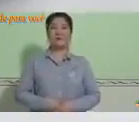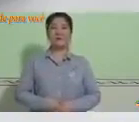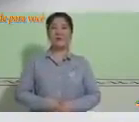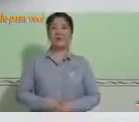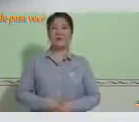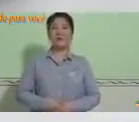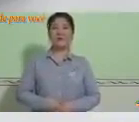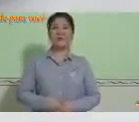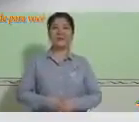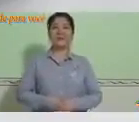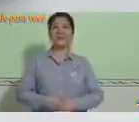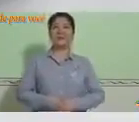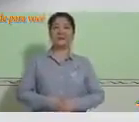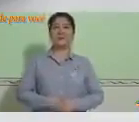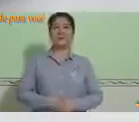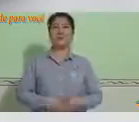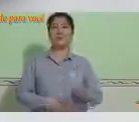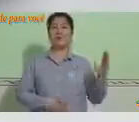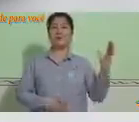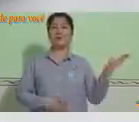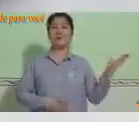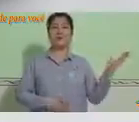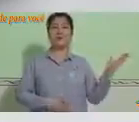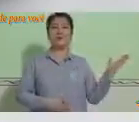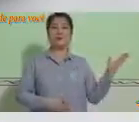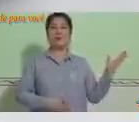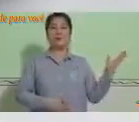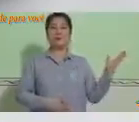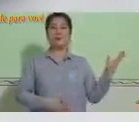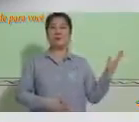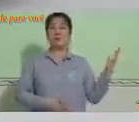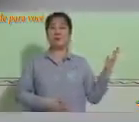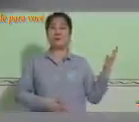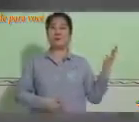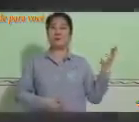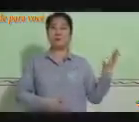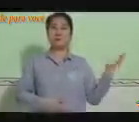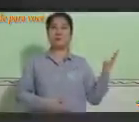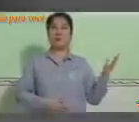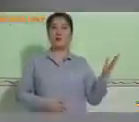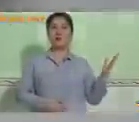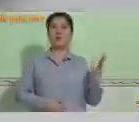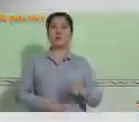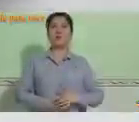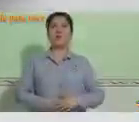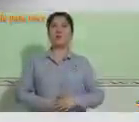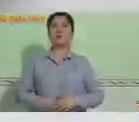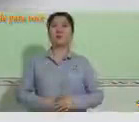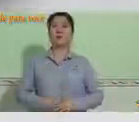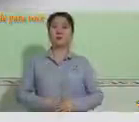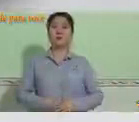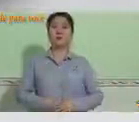pontos: utiliza luz delta energia para remover a pele danificada e remove as cicatrizes indesejadas da catapora.